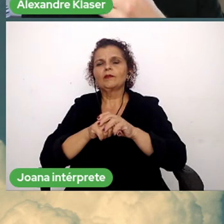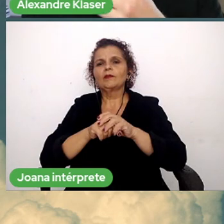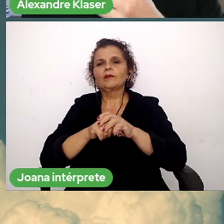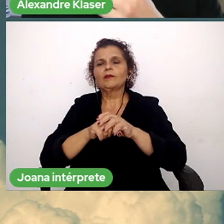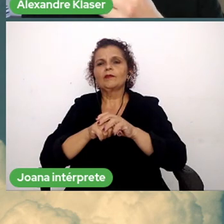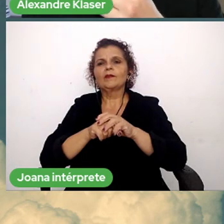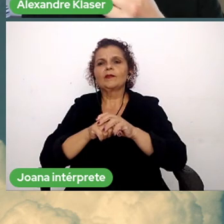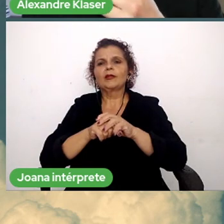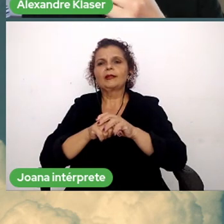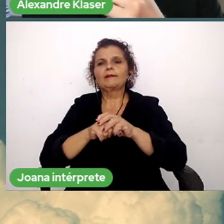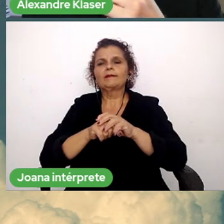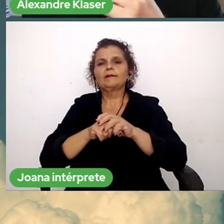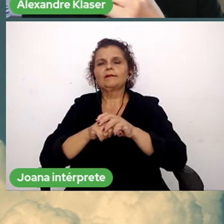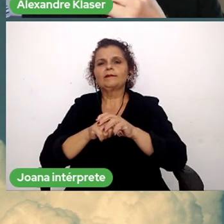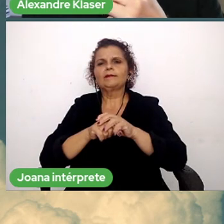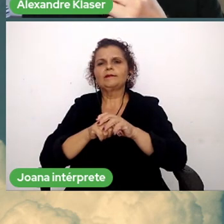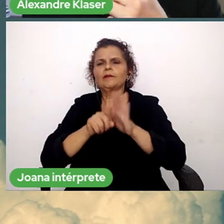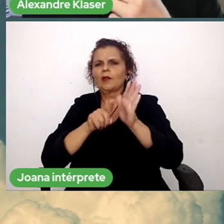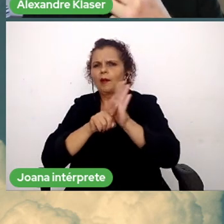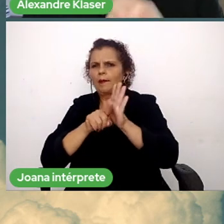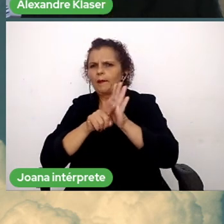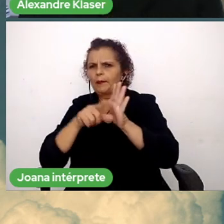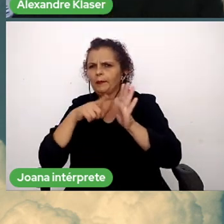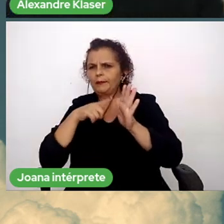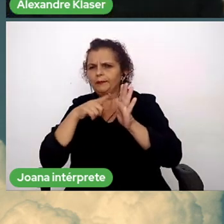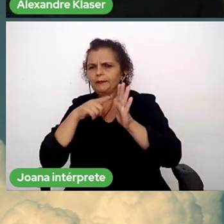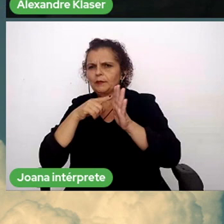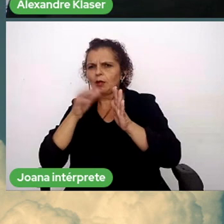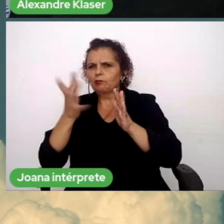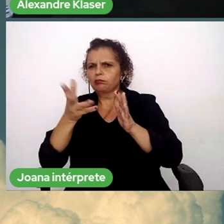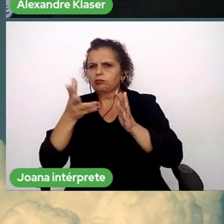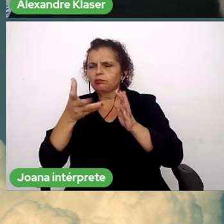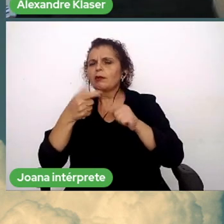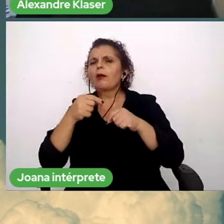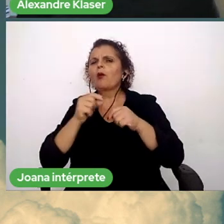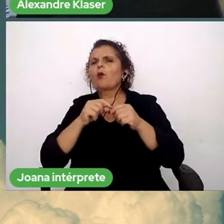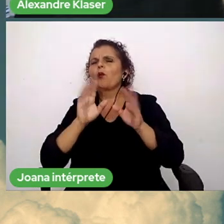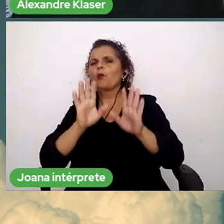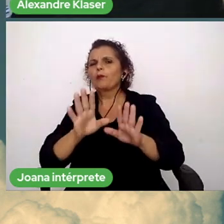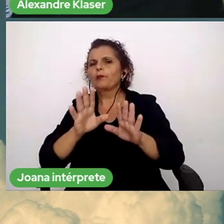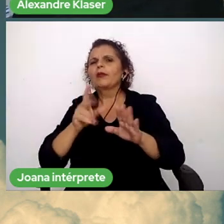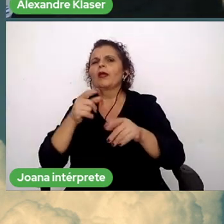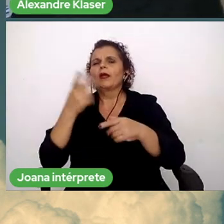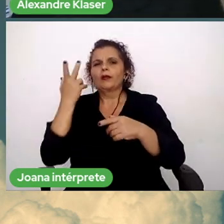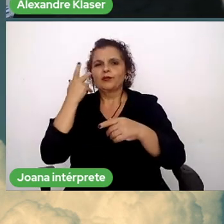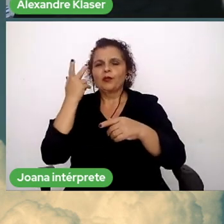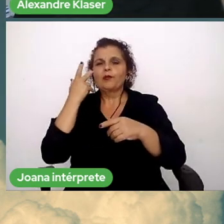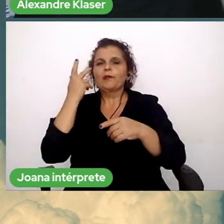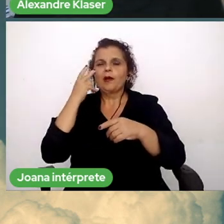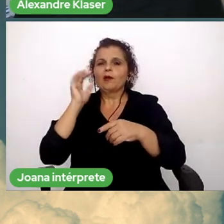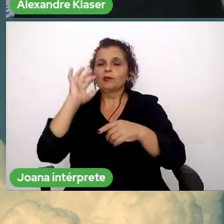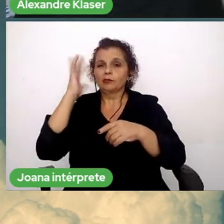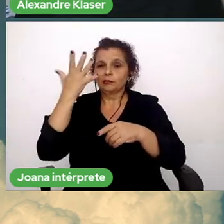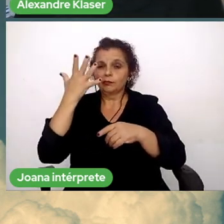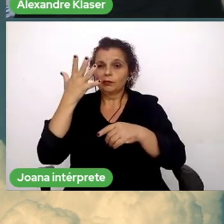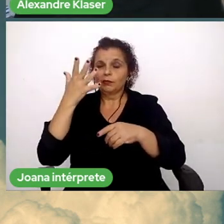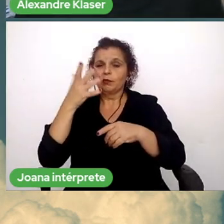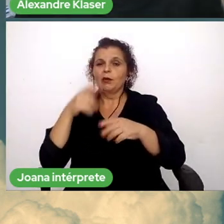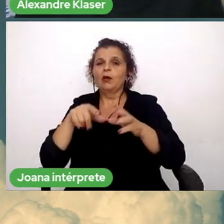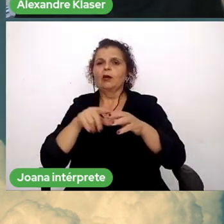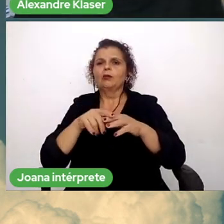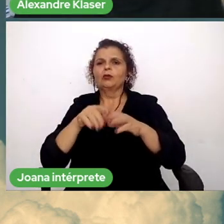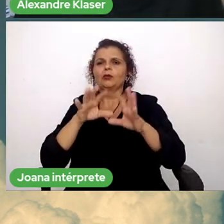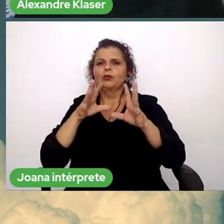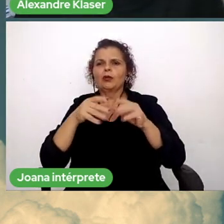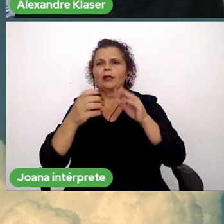Ok, estou vendo uma pergunta sobre agilidade. É muito comum essa questão de nem toda empresa